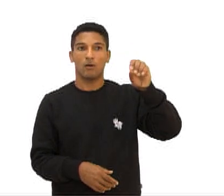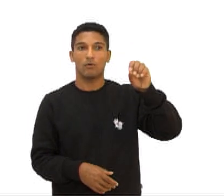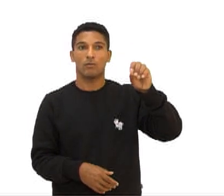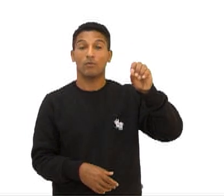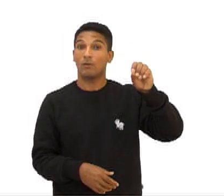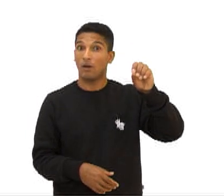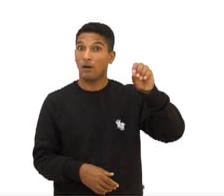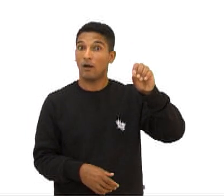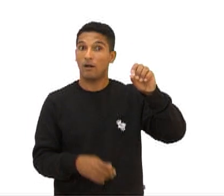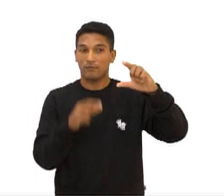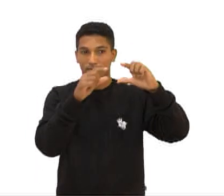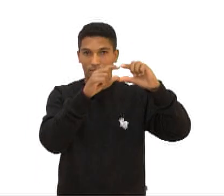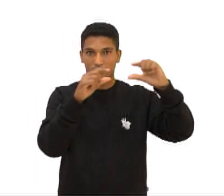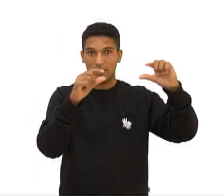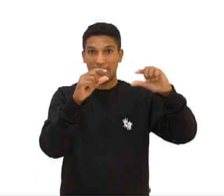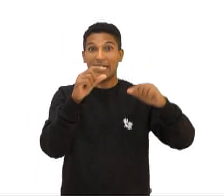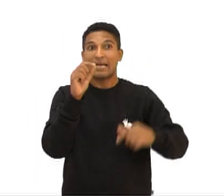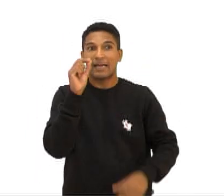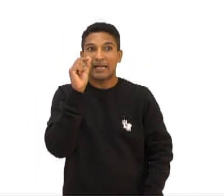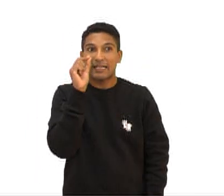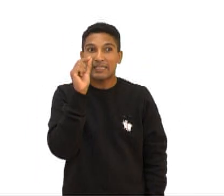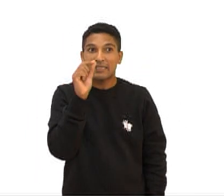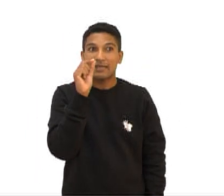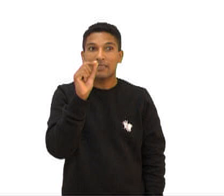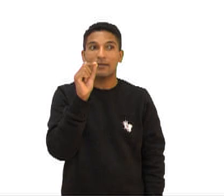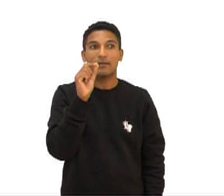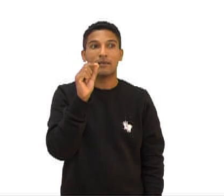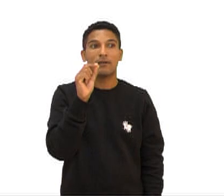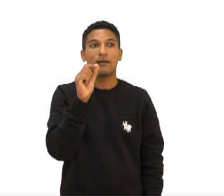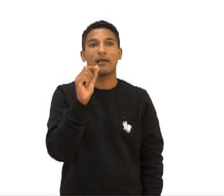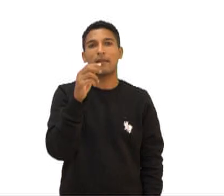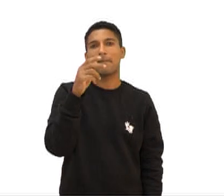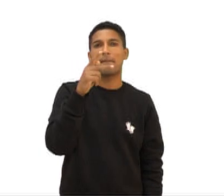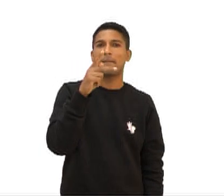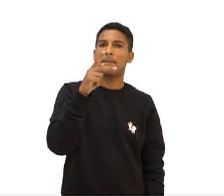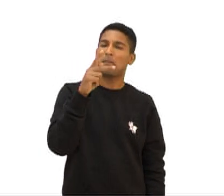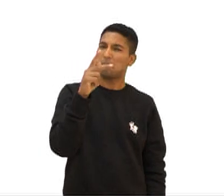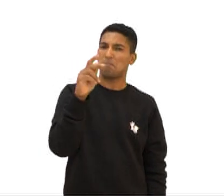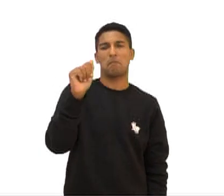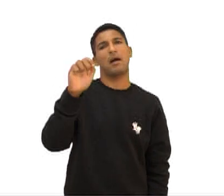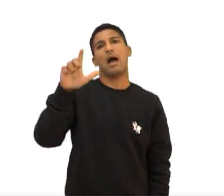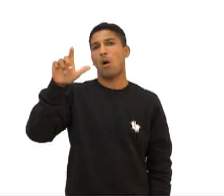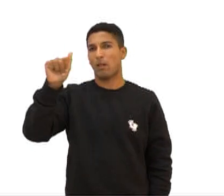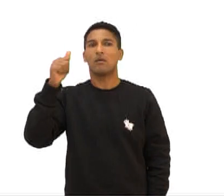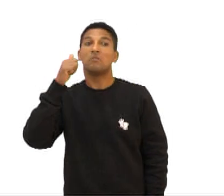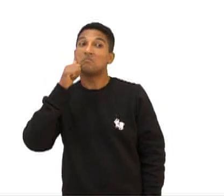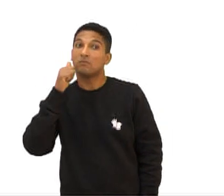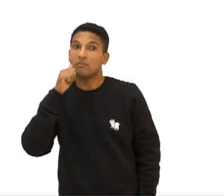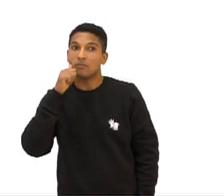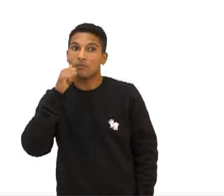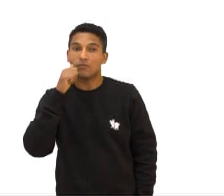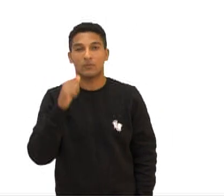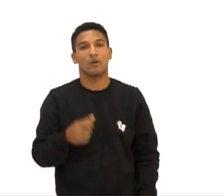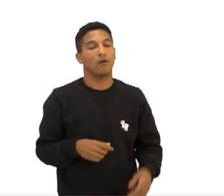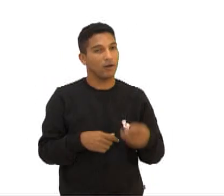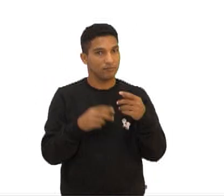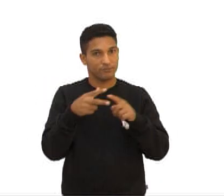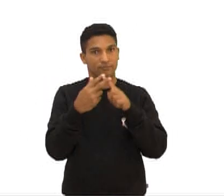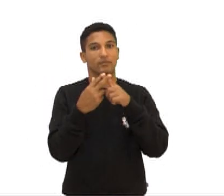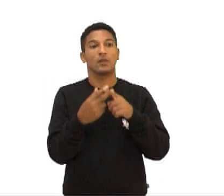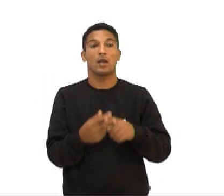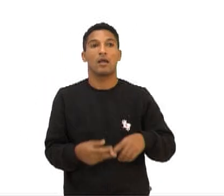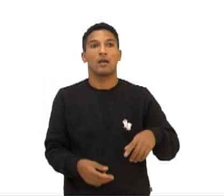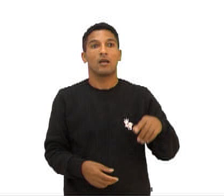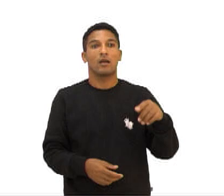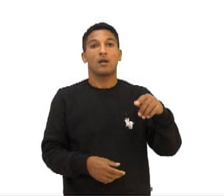a estudante mais nova da escola... Acho que seria Paulo ali, né? Então, vamos corrigir ali. O aluno Paulo, que